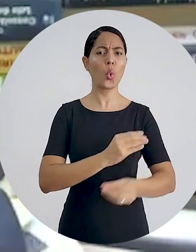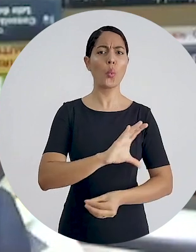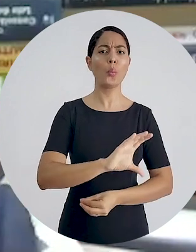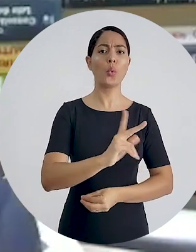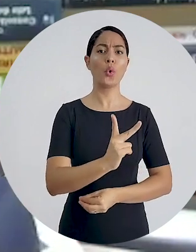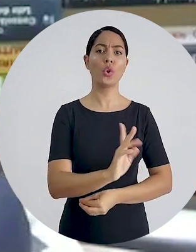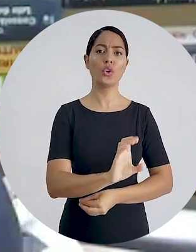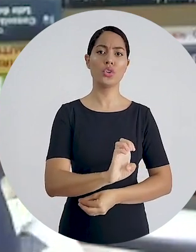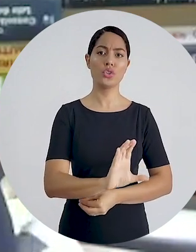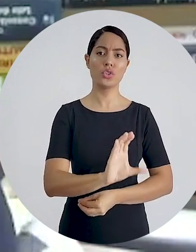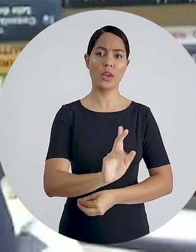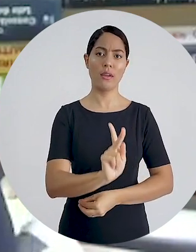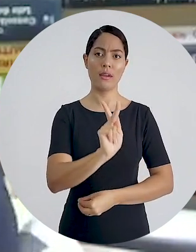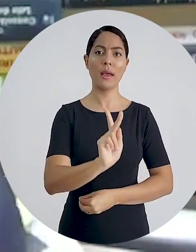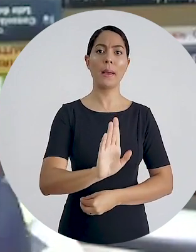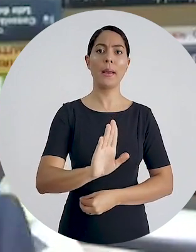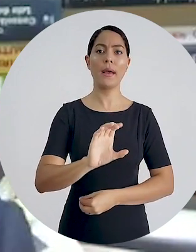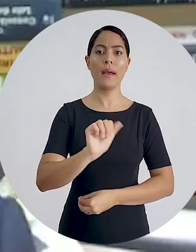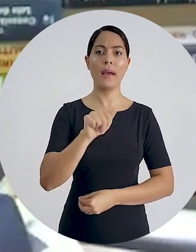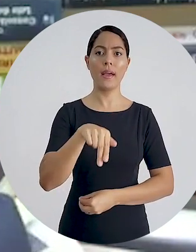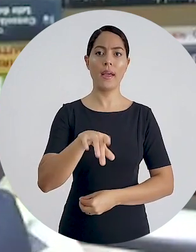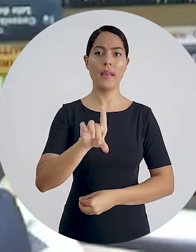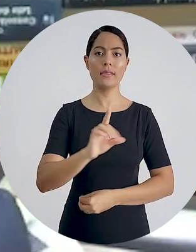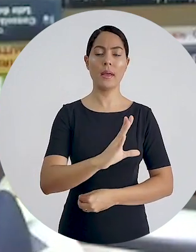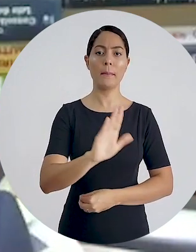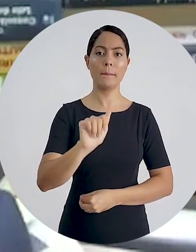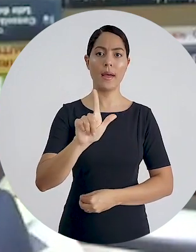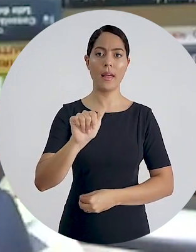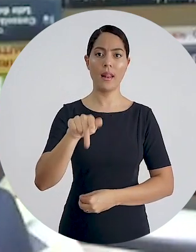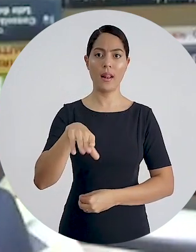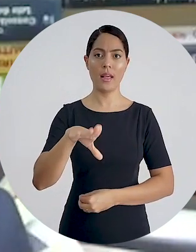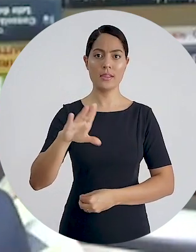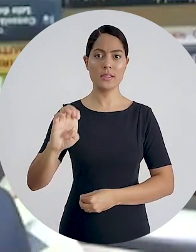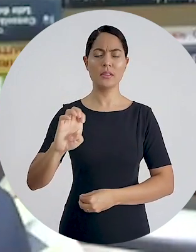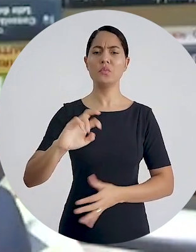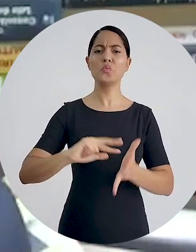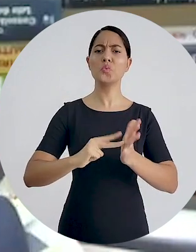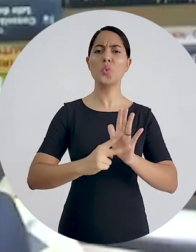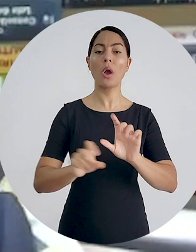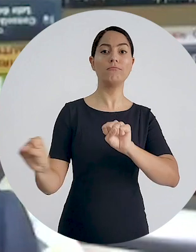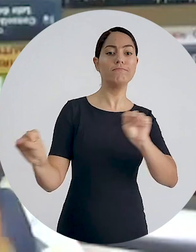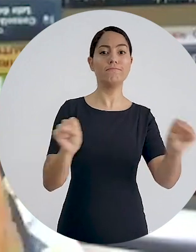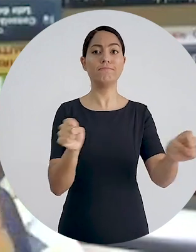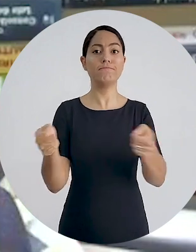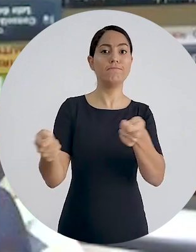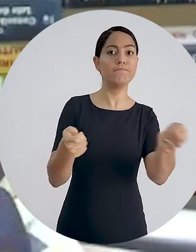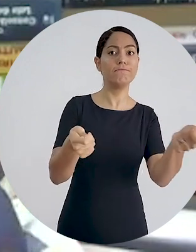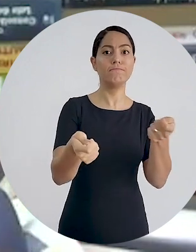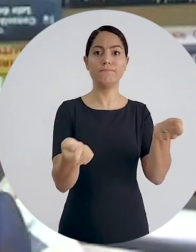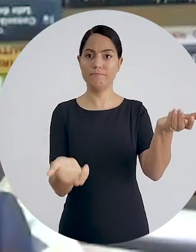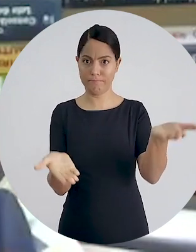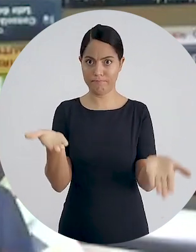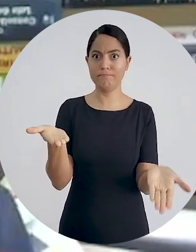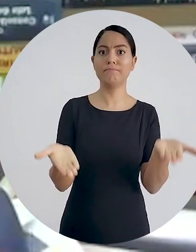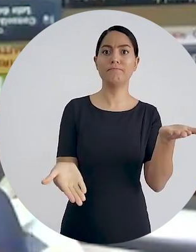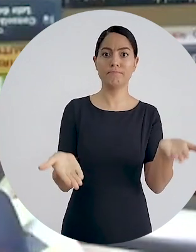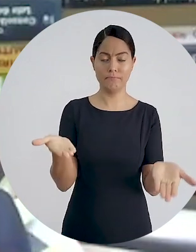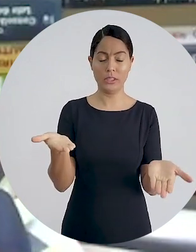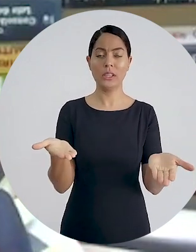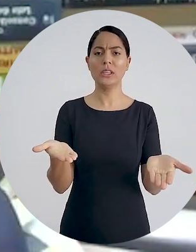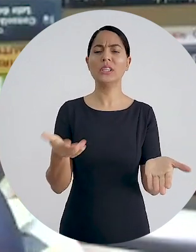and balances, como ocorria com a Constituição Americana, de freios e contrapesos. Instituiu-se, inclusive,